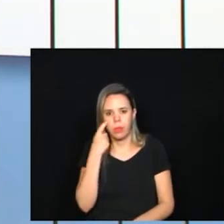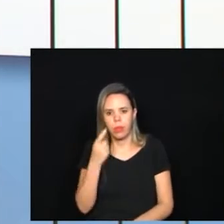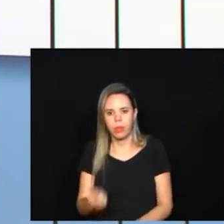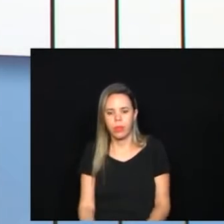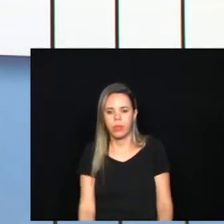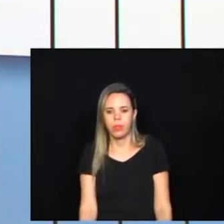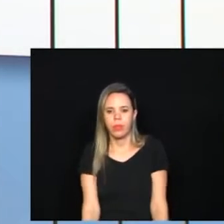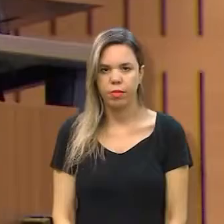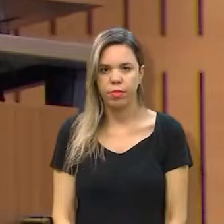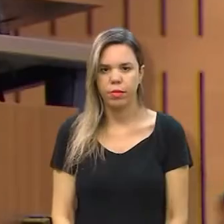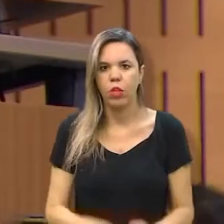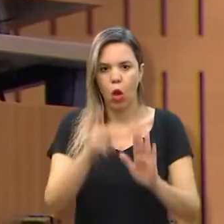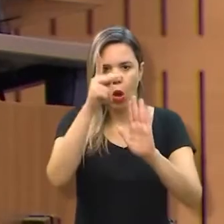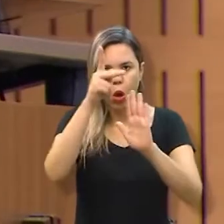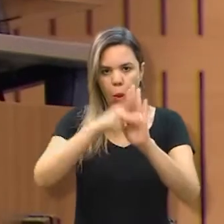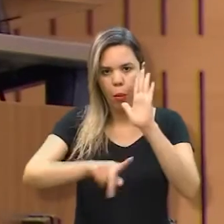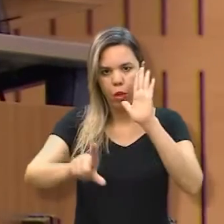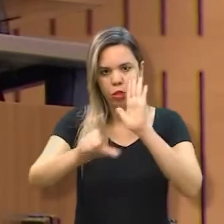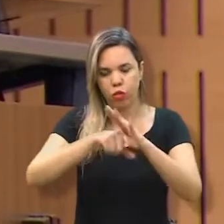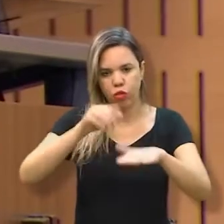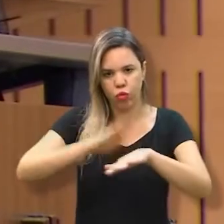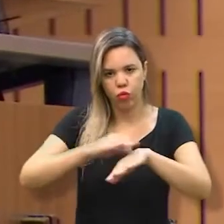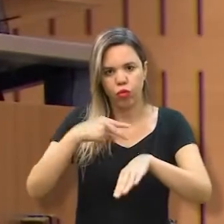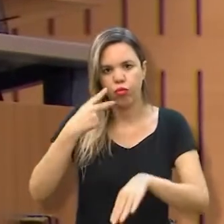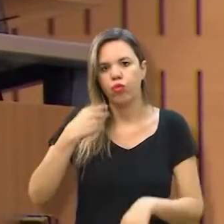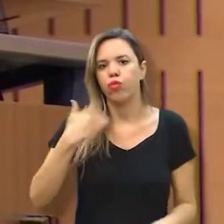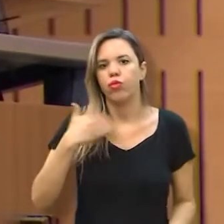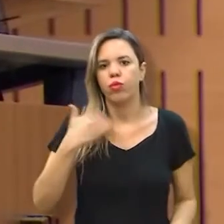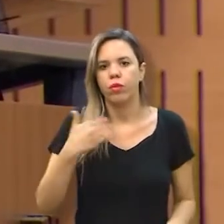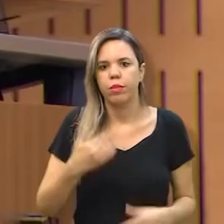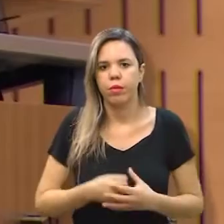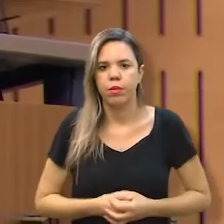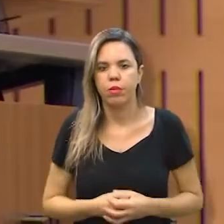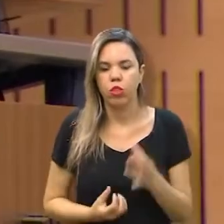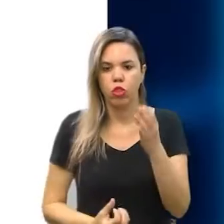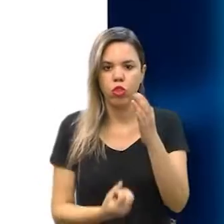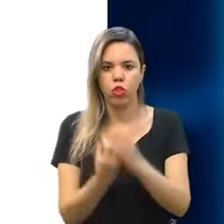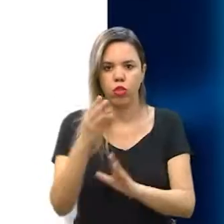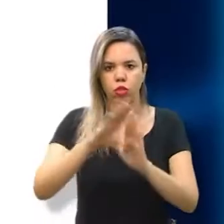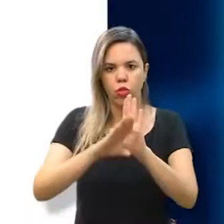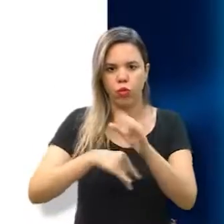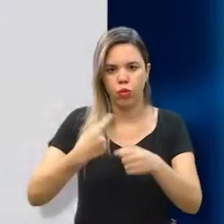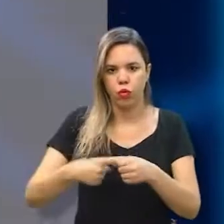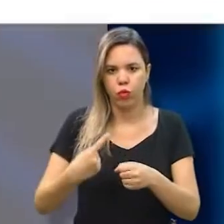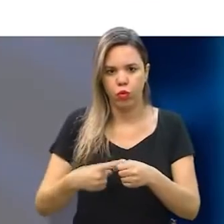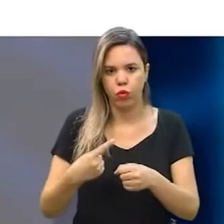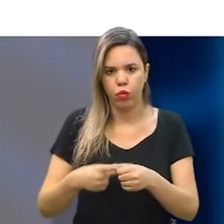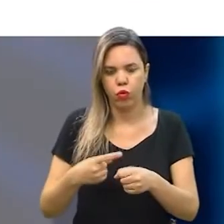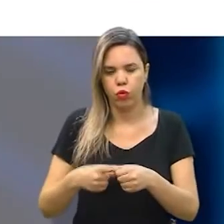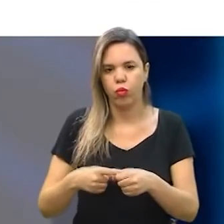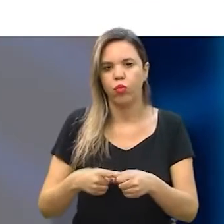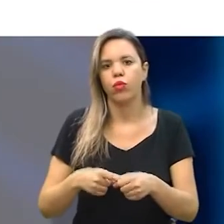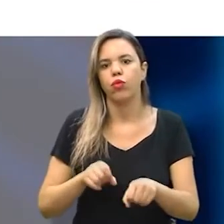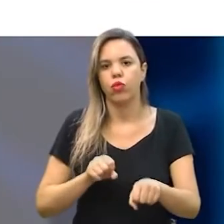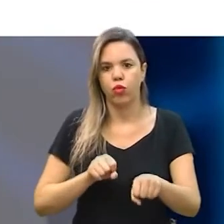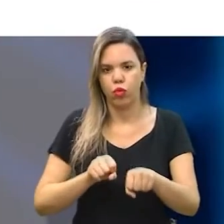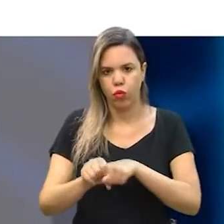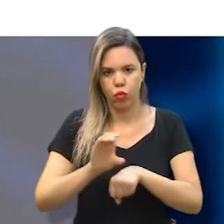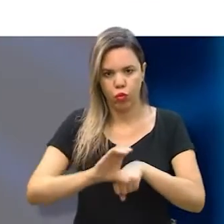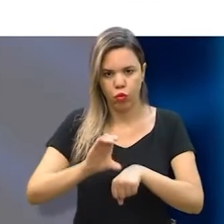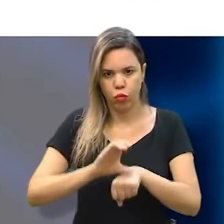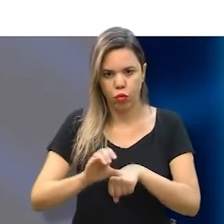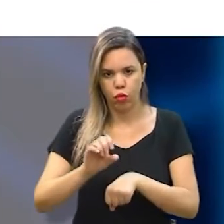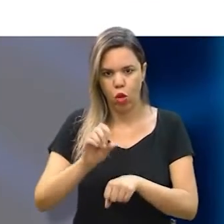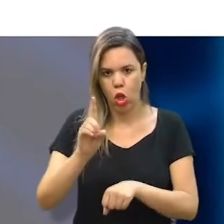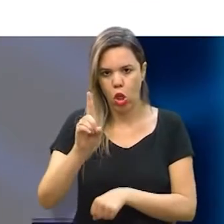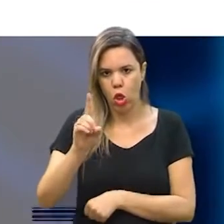Acompanhe. O projeto de lei de autoria da vereadora Mariana Conte cria o Programa Municipal de Formação de Doulas no